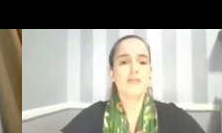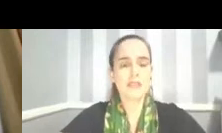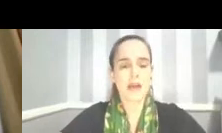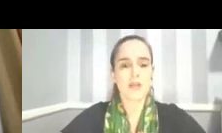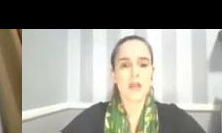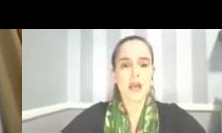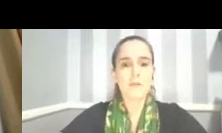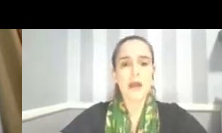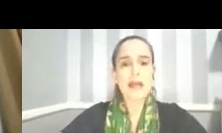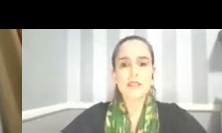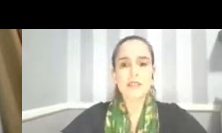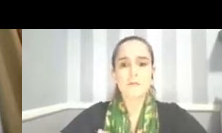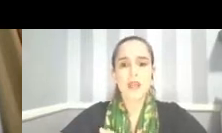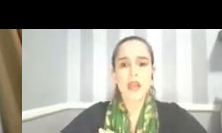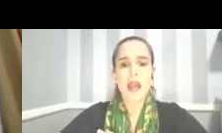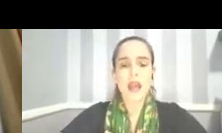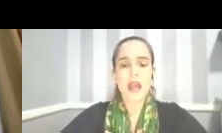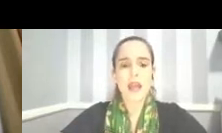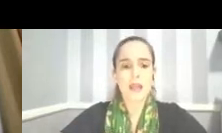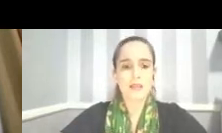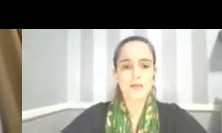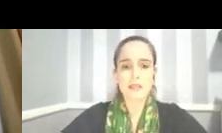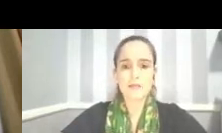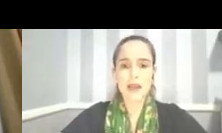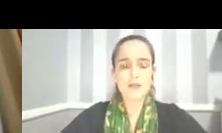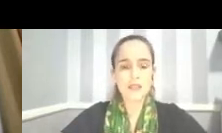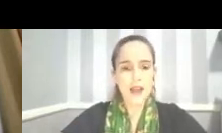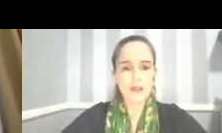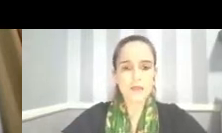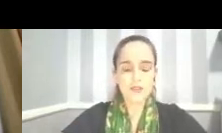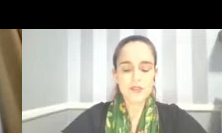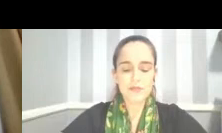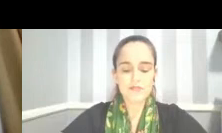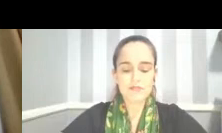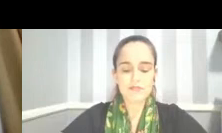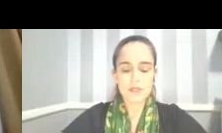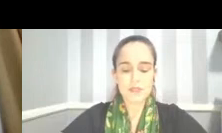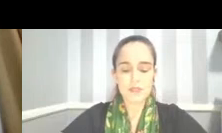sangue extravasar. Mas, se você está no